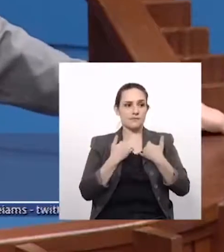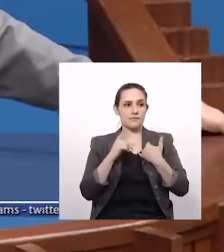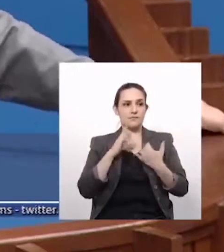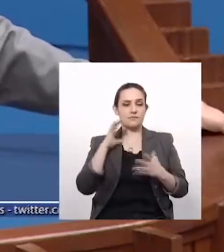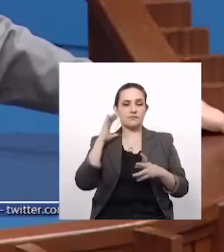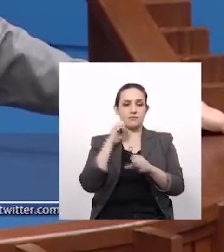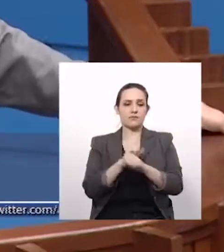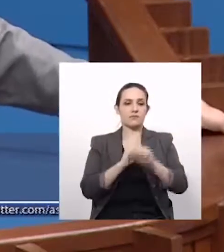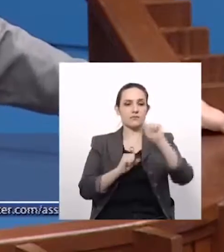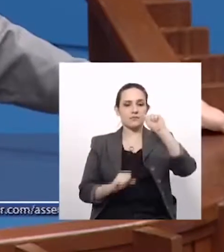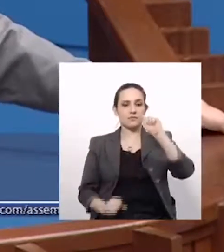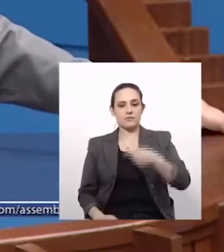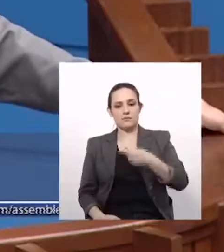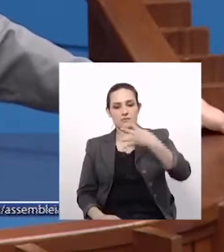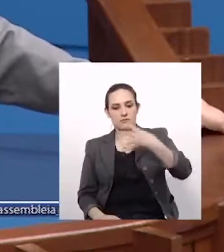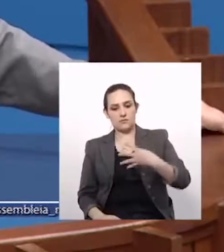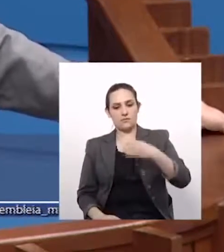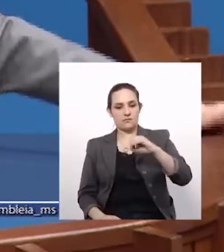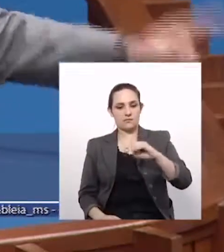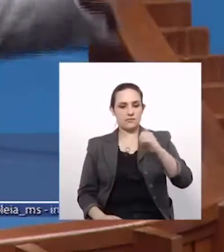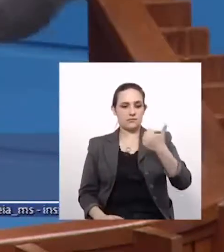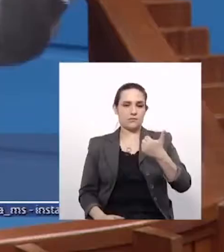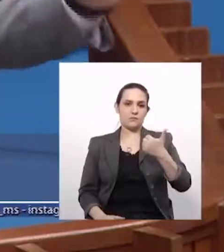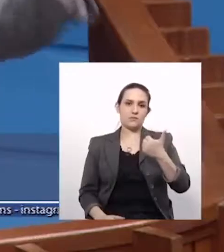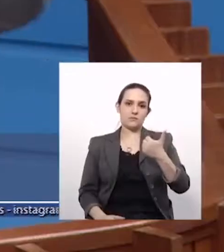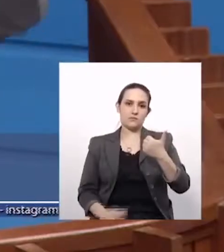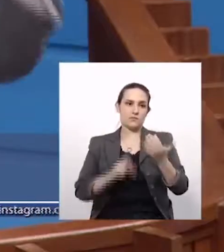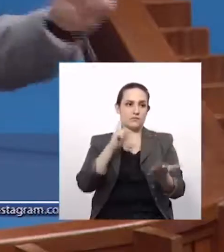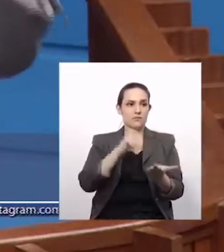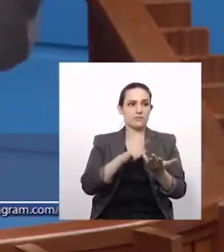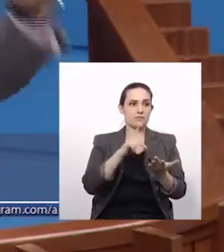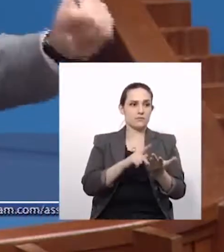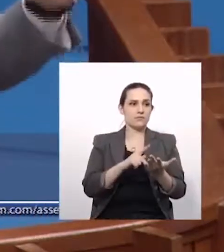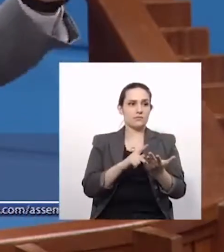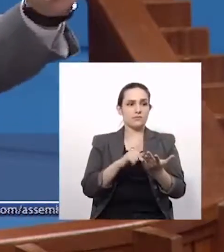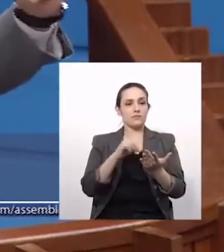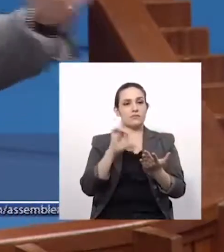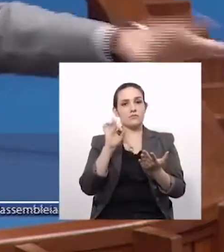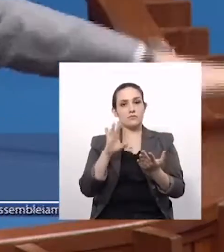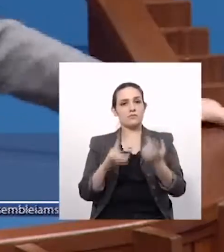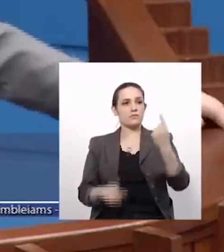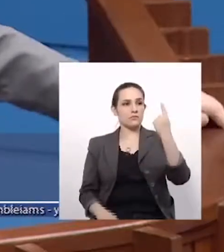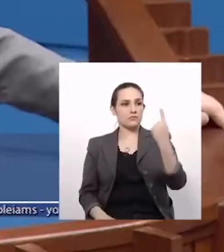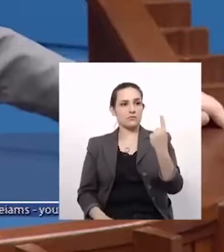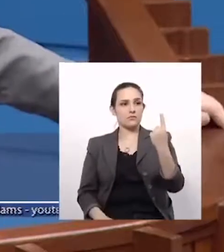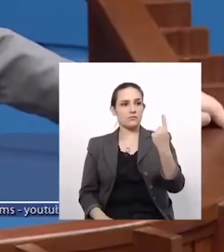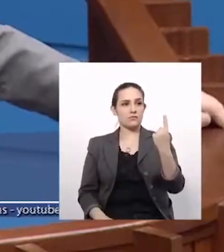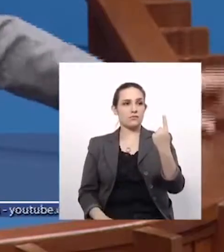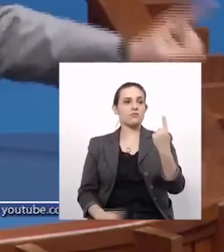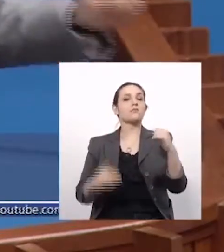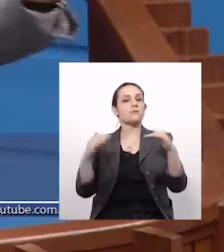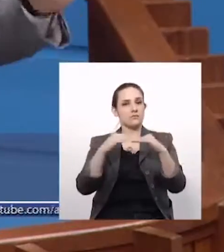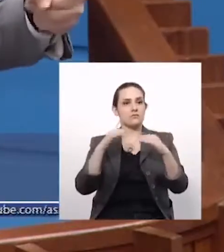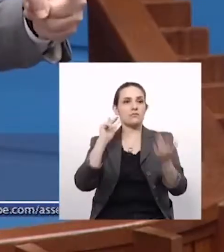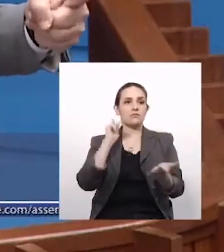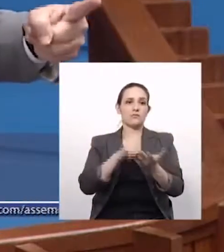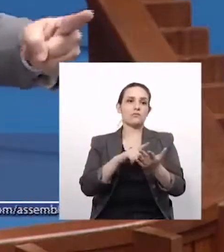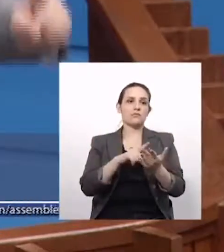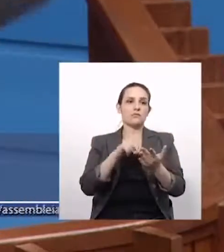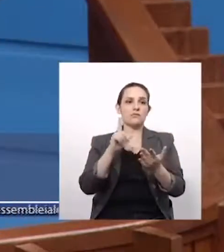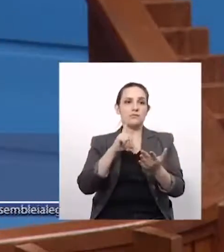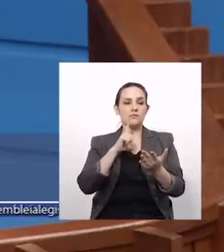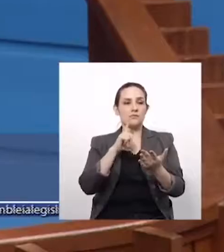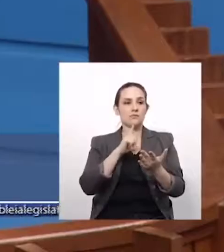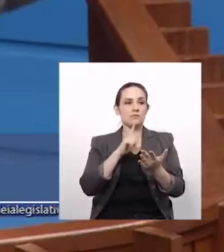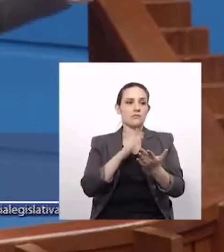1.401 reclamação registrada no PROCON, apenas uma delas foi procedente com relação a desvio de